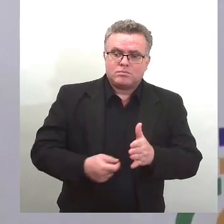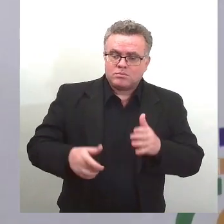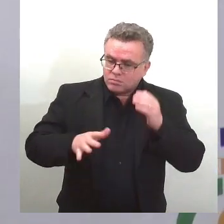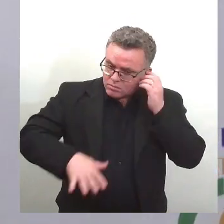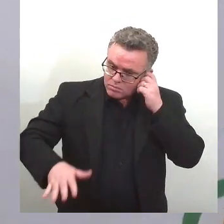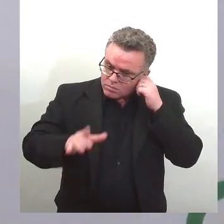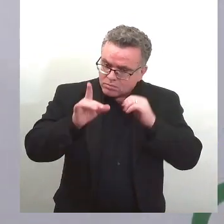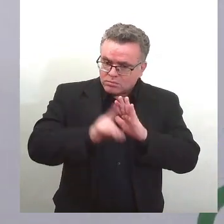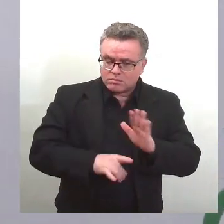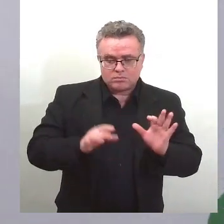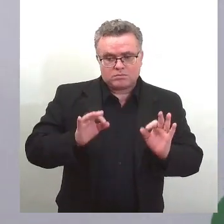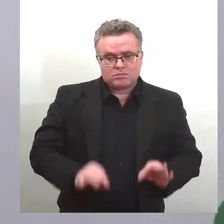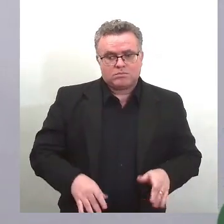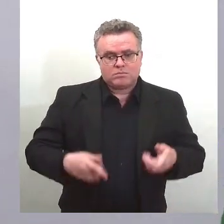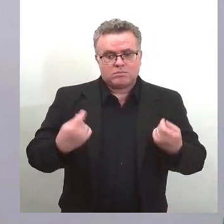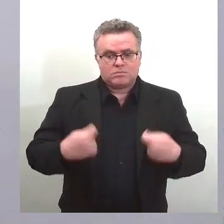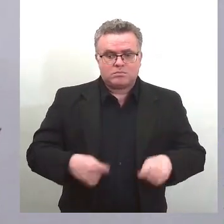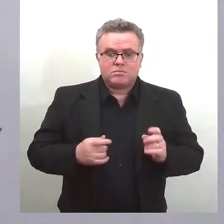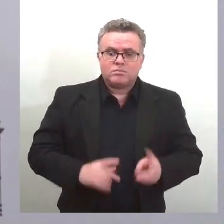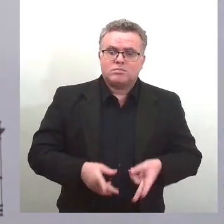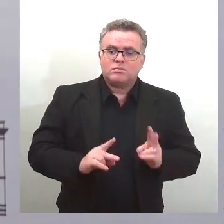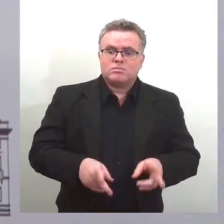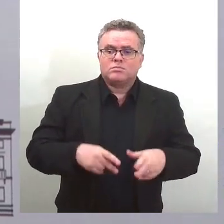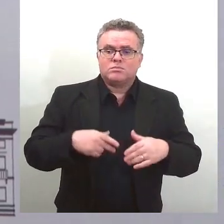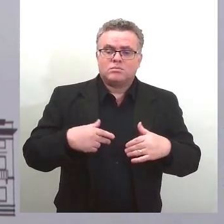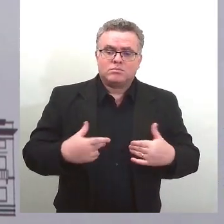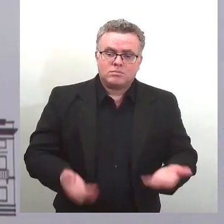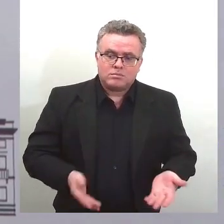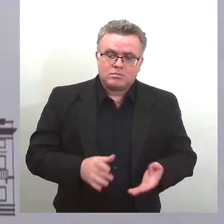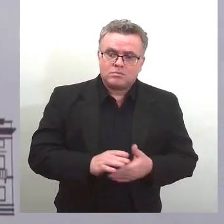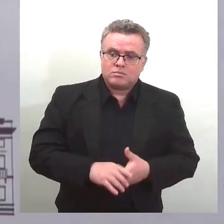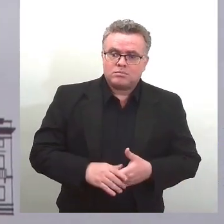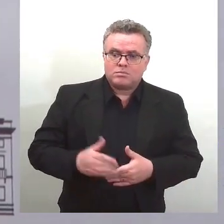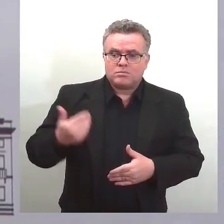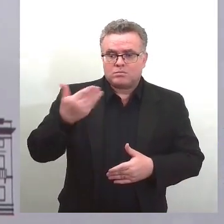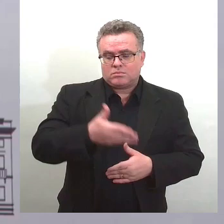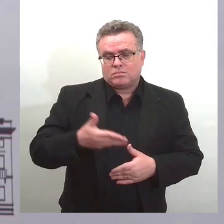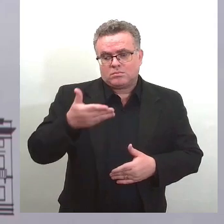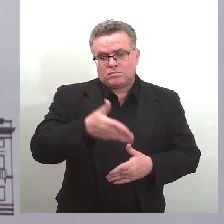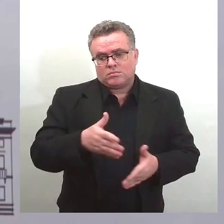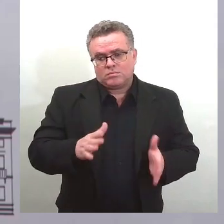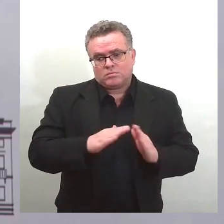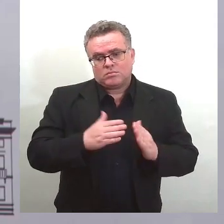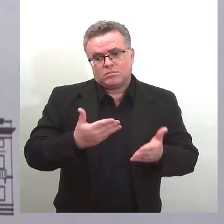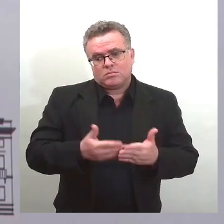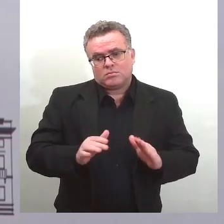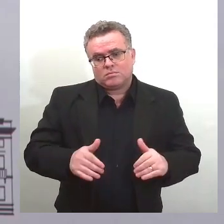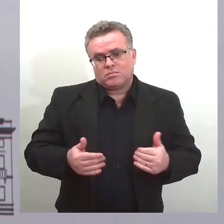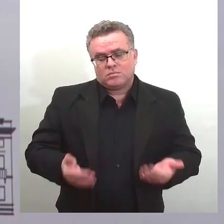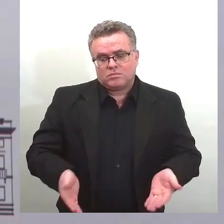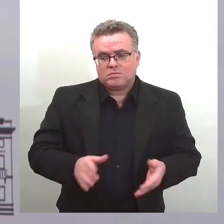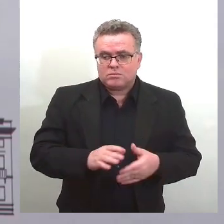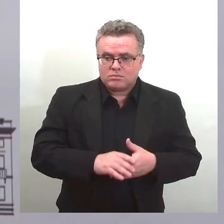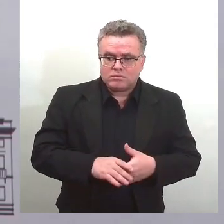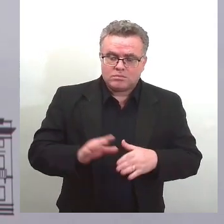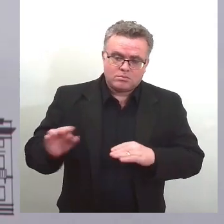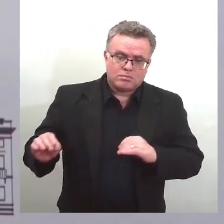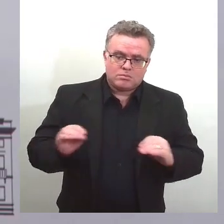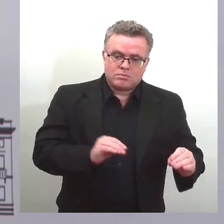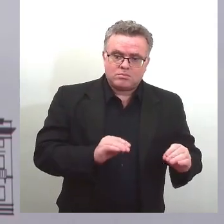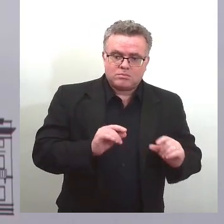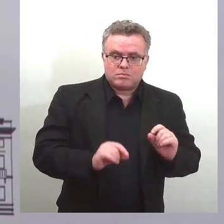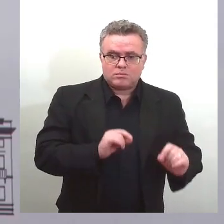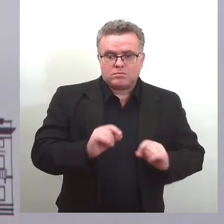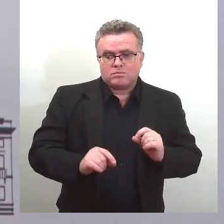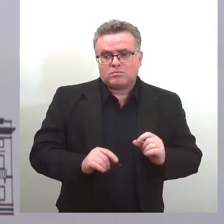né, que é o direito de locomoção para chegar às escolas, né? E essa mudança, né, de entrega do cartão e